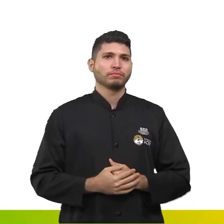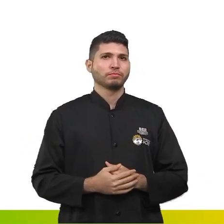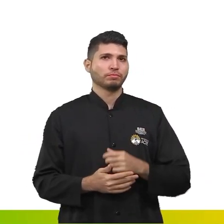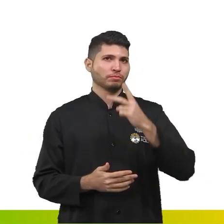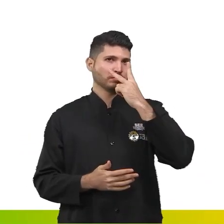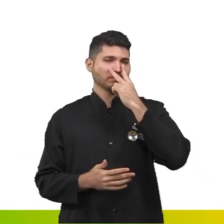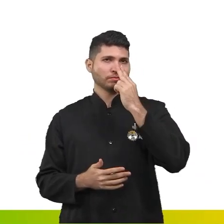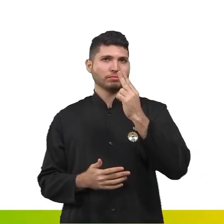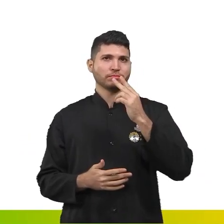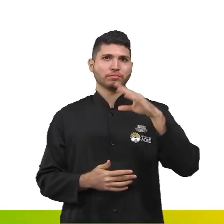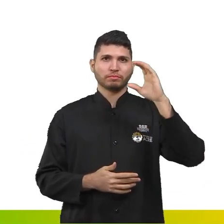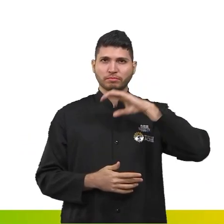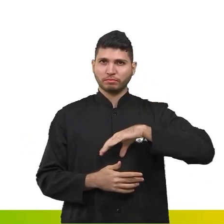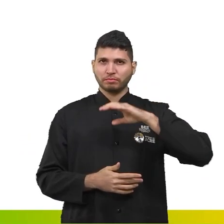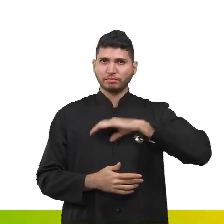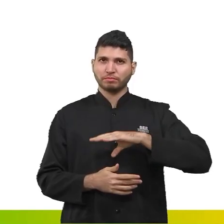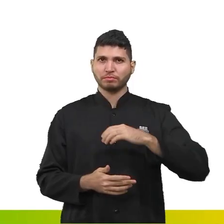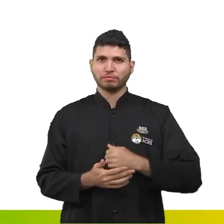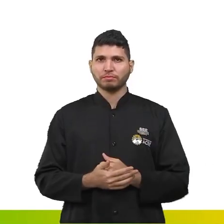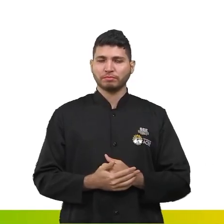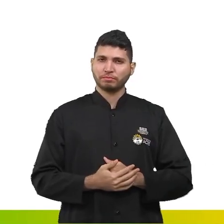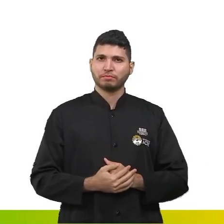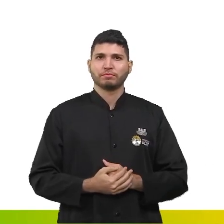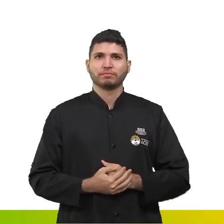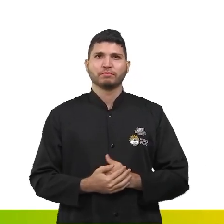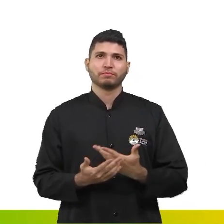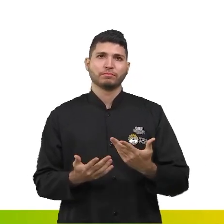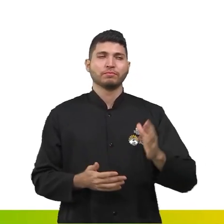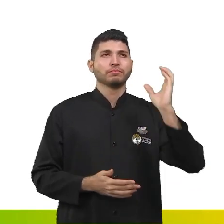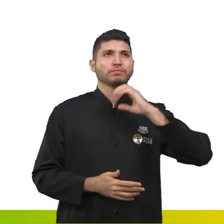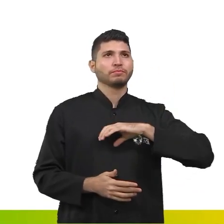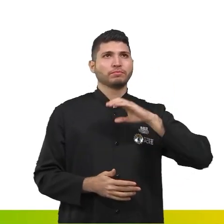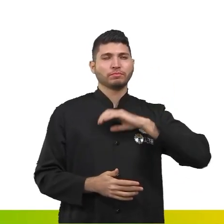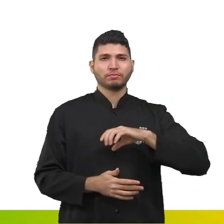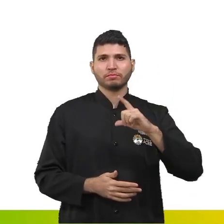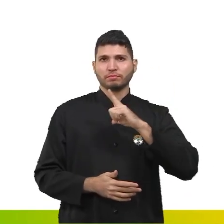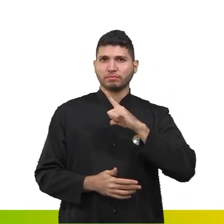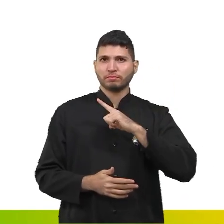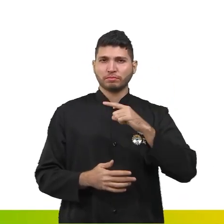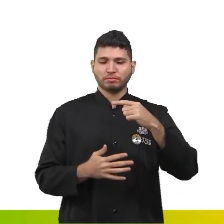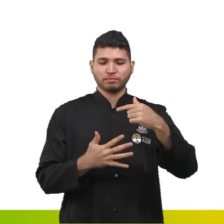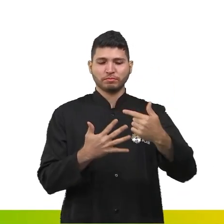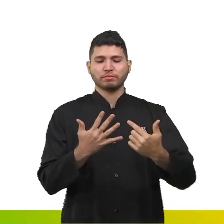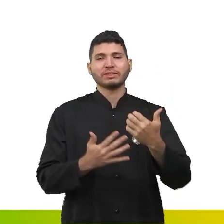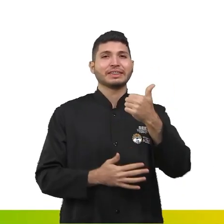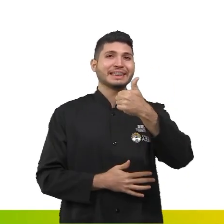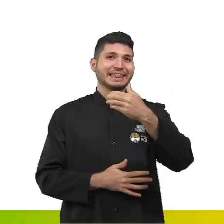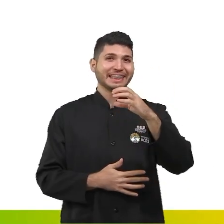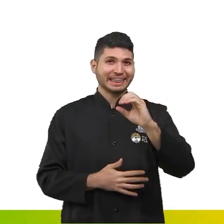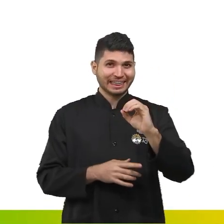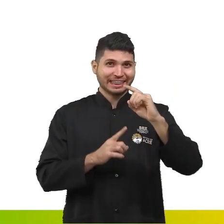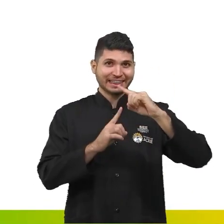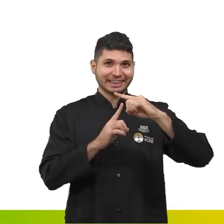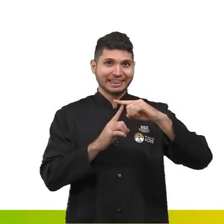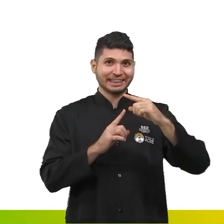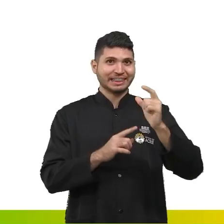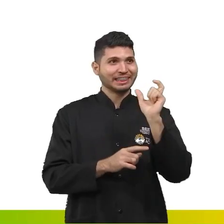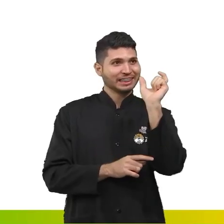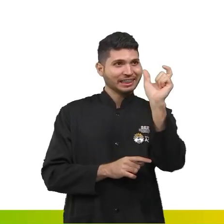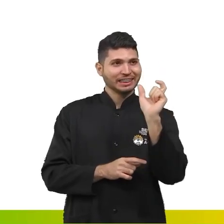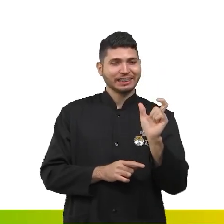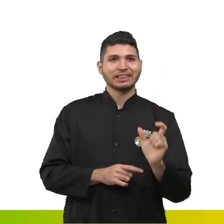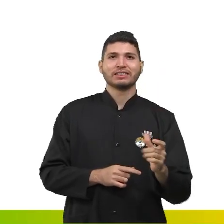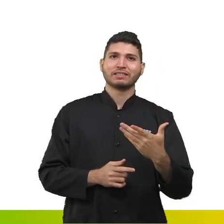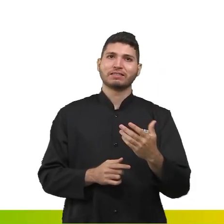língua portuguesa, né? A língua portuguesa nós temos 10 classes de palavras, né? Na língua espanhola nós temos apenas